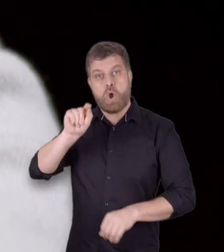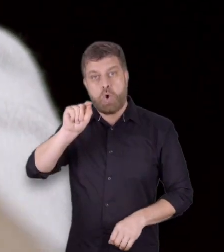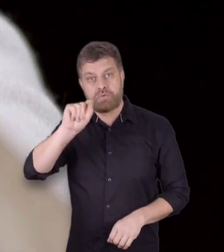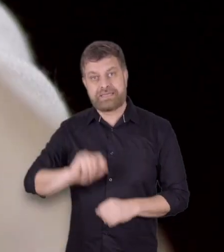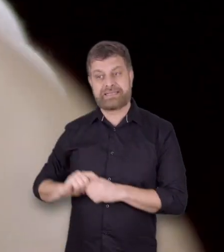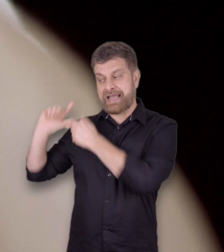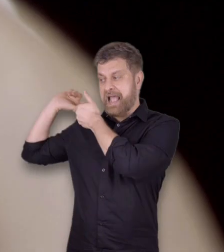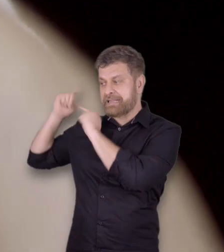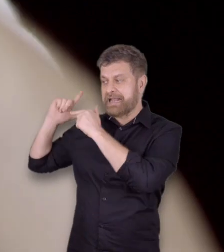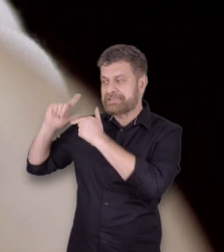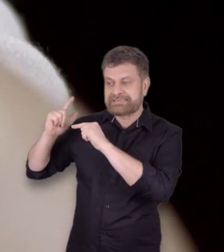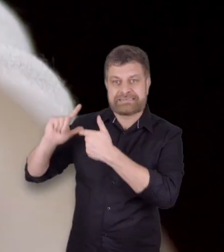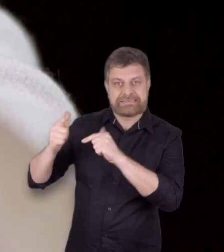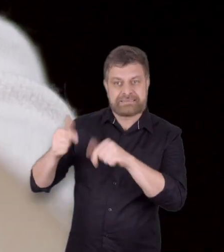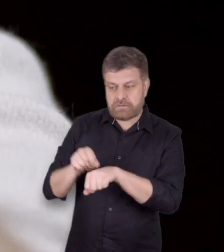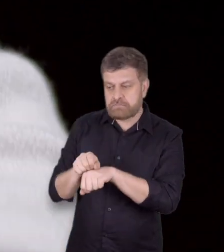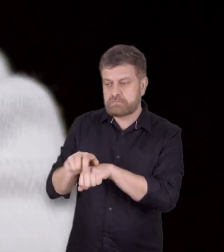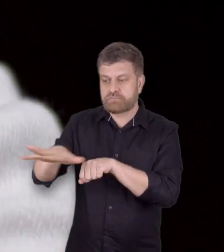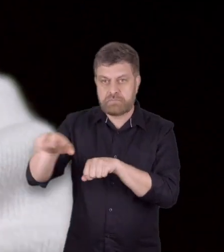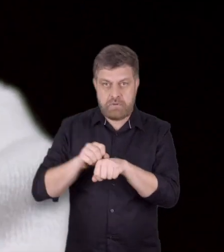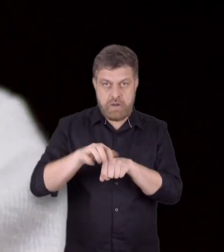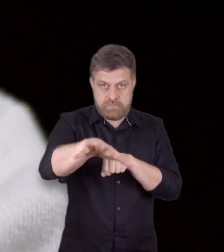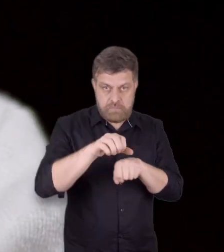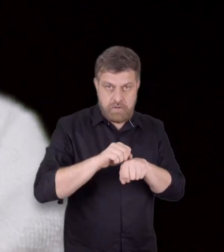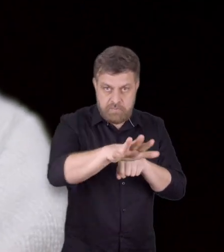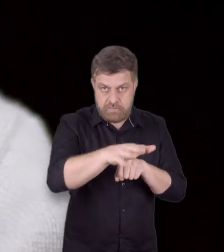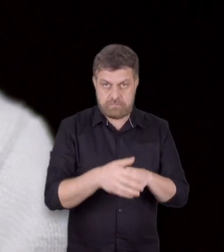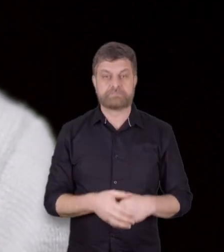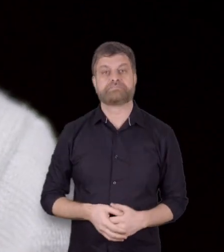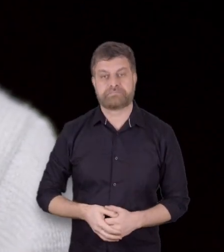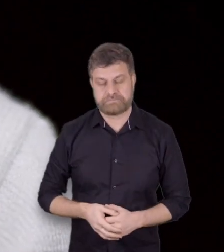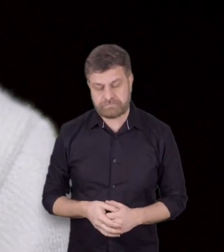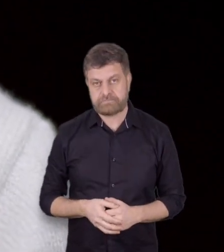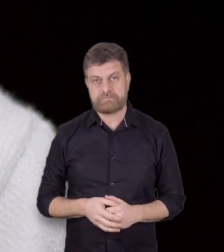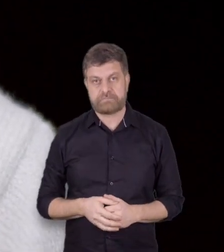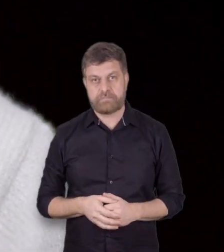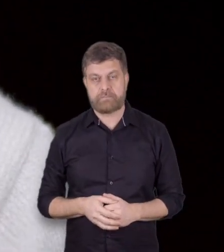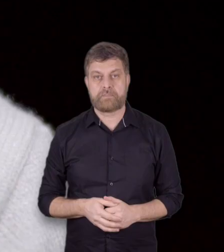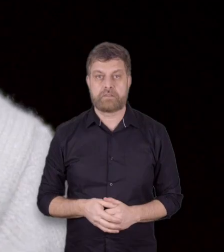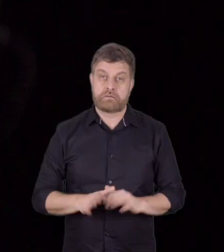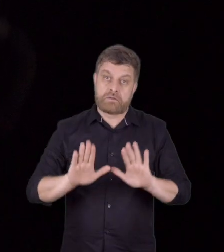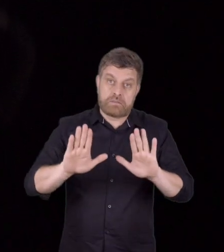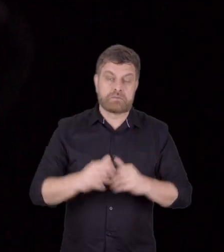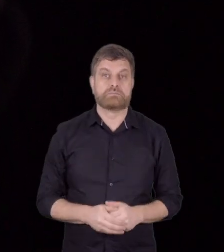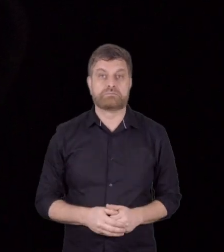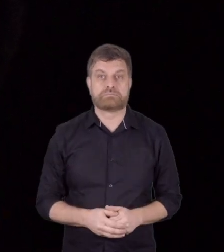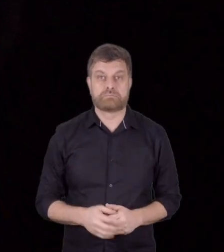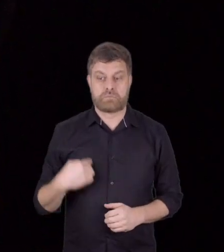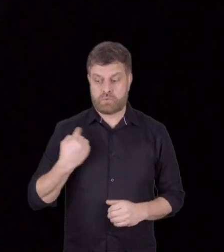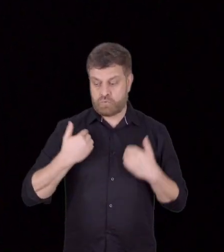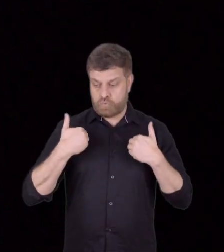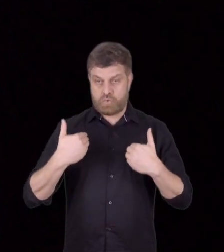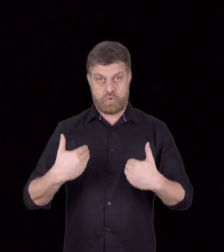da tradição de uma geração mais velha para gerações mais novas. Ora, tudo que está no